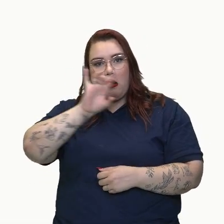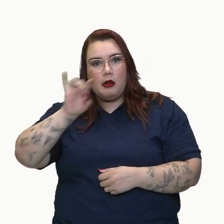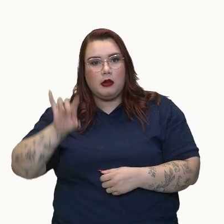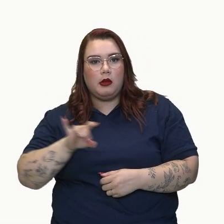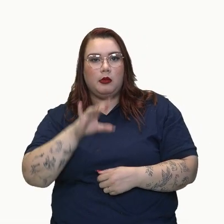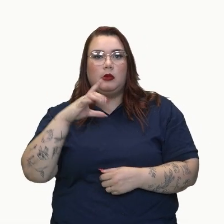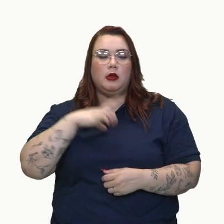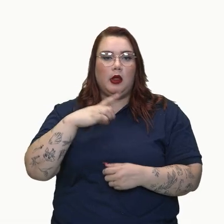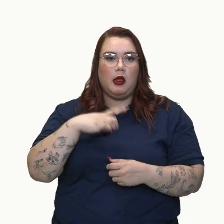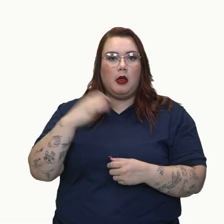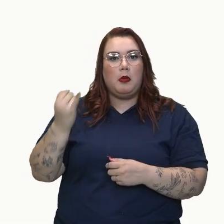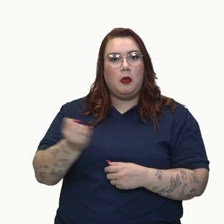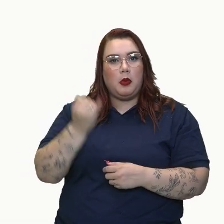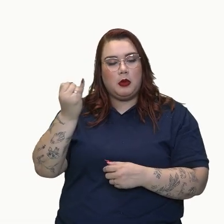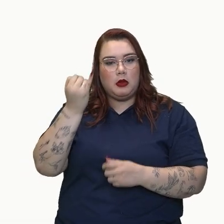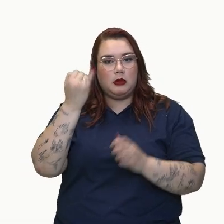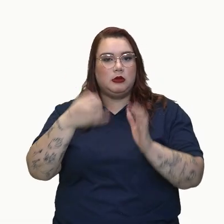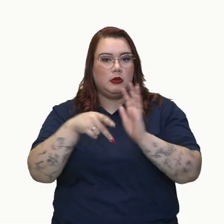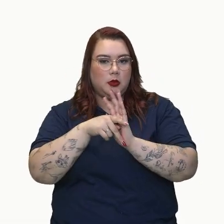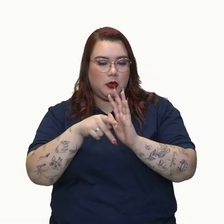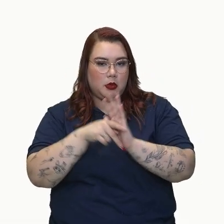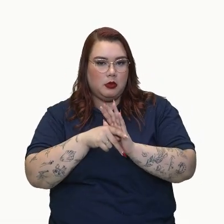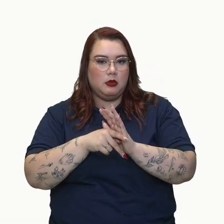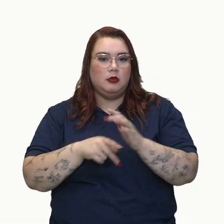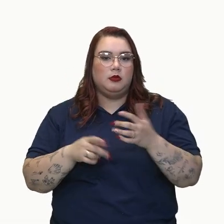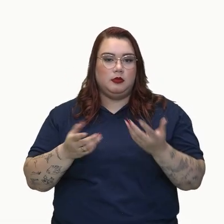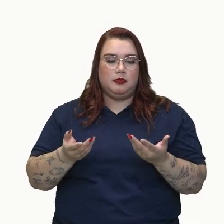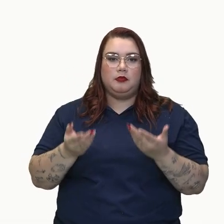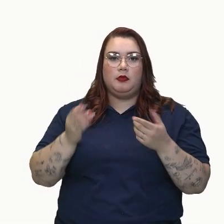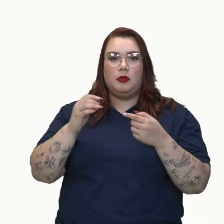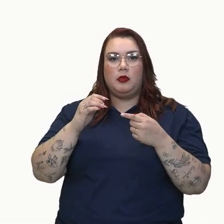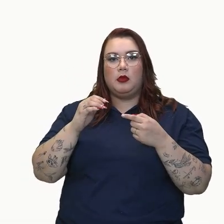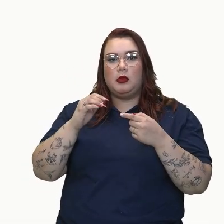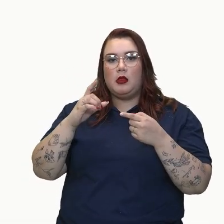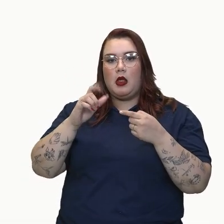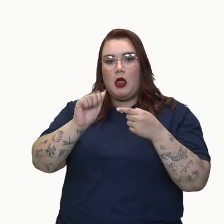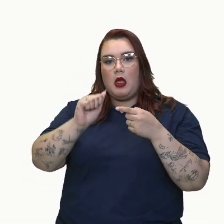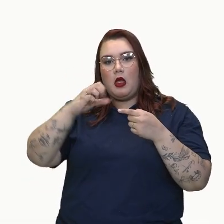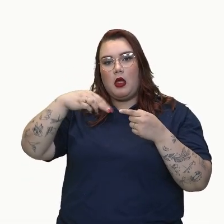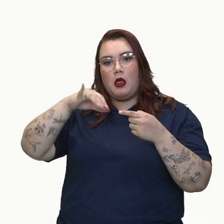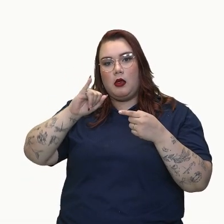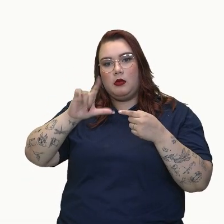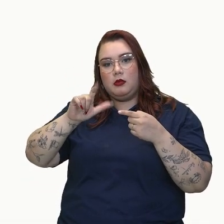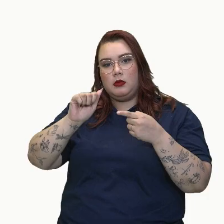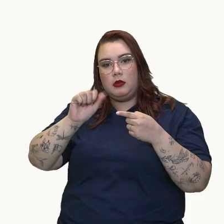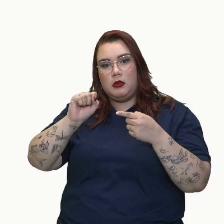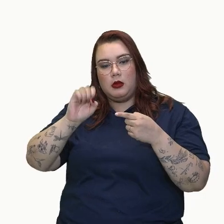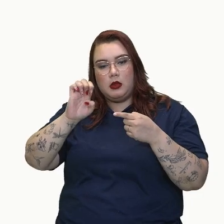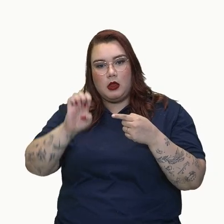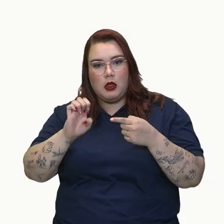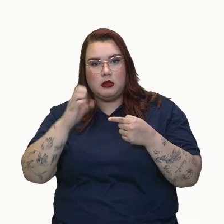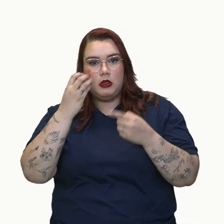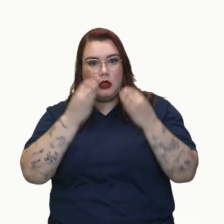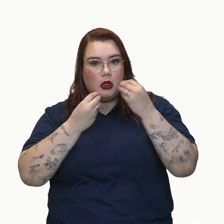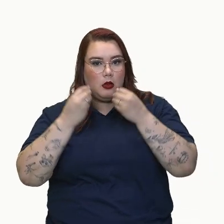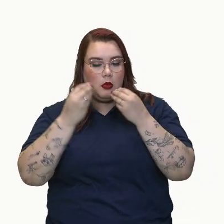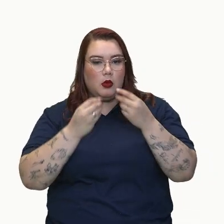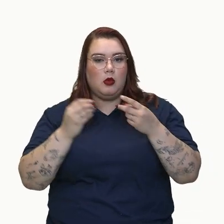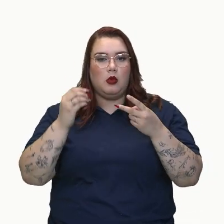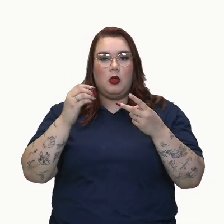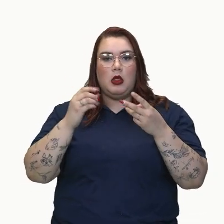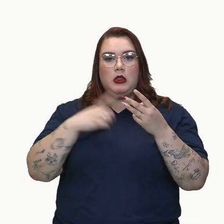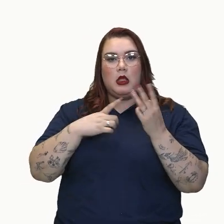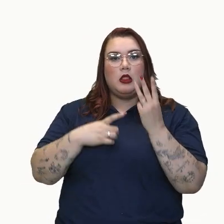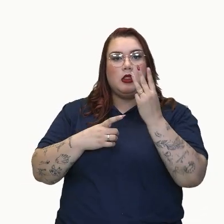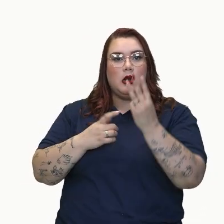Cada uma dessas, a amilase na boca, né? A lipase junto com a tripsina e a pepsina ali no estômago, tanto